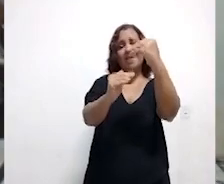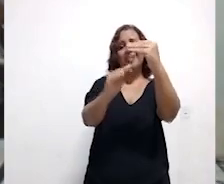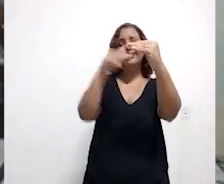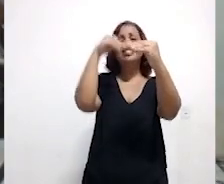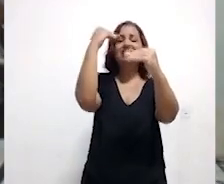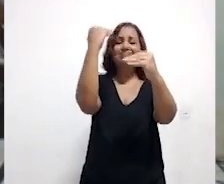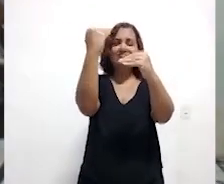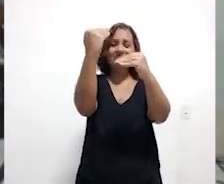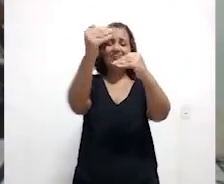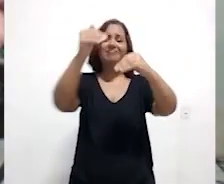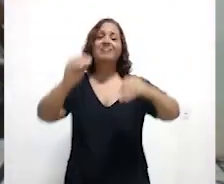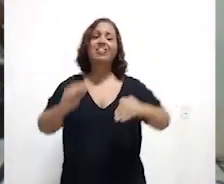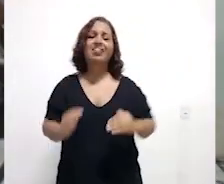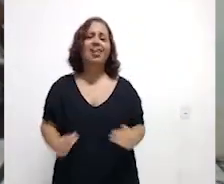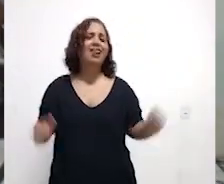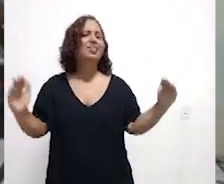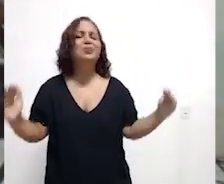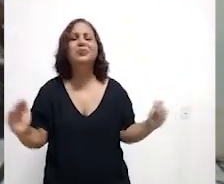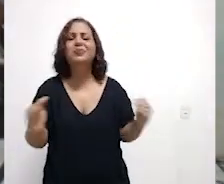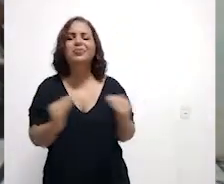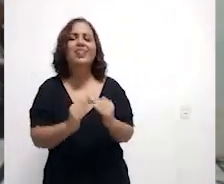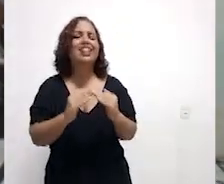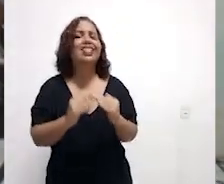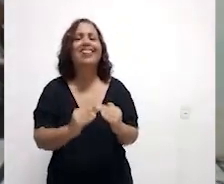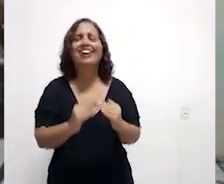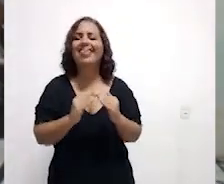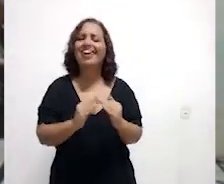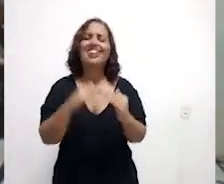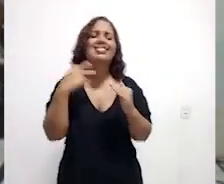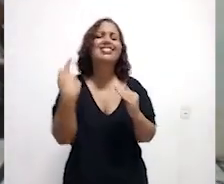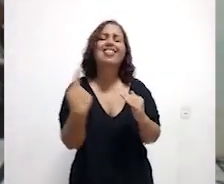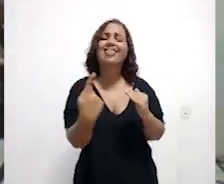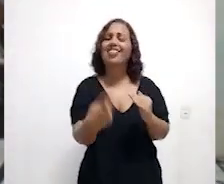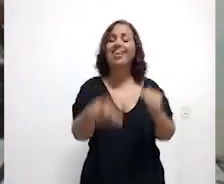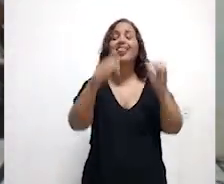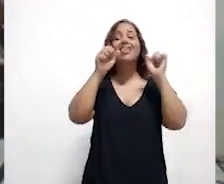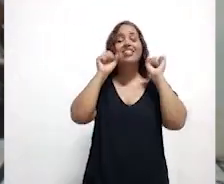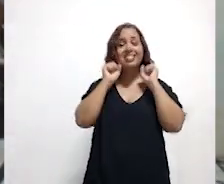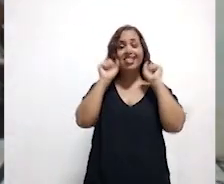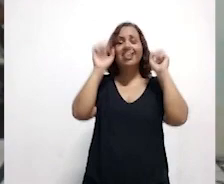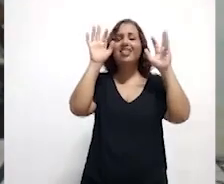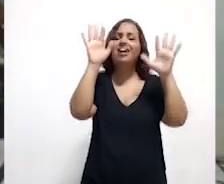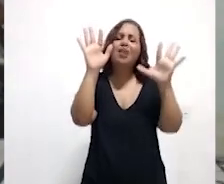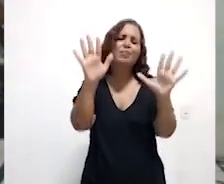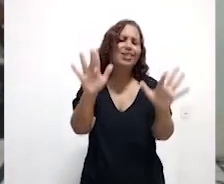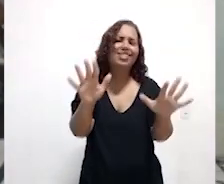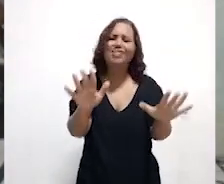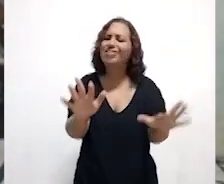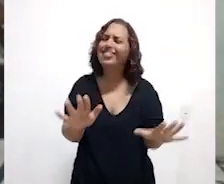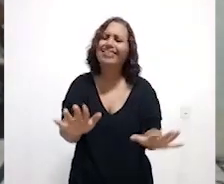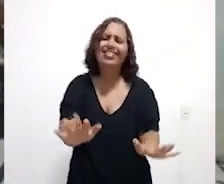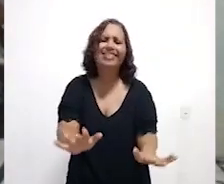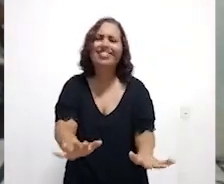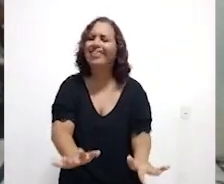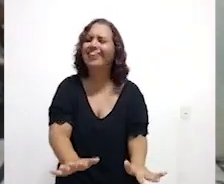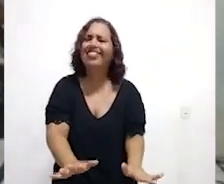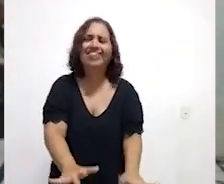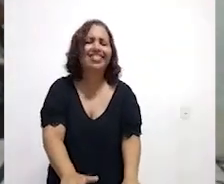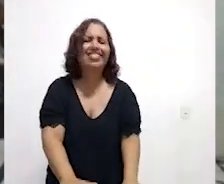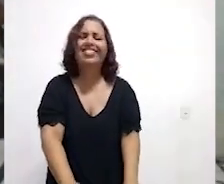constrói. A tua casa será